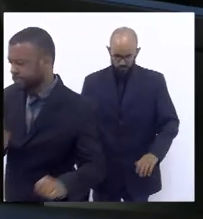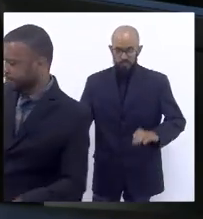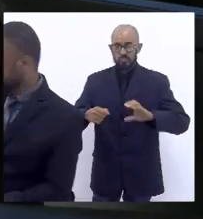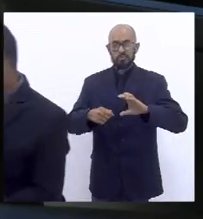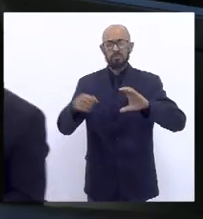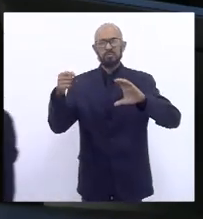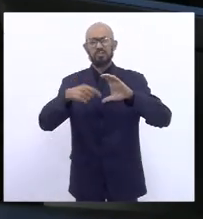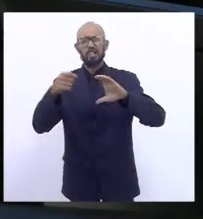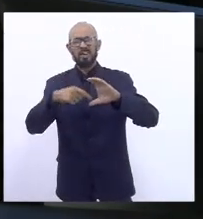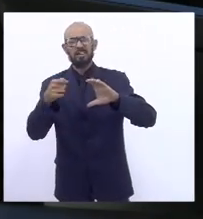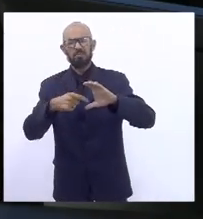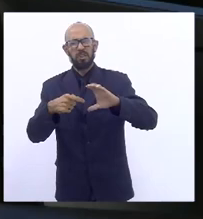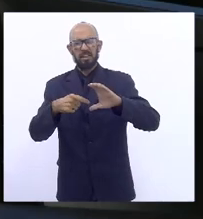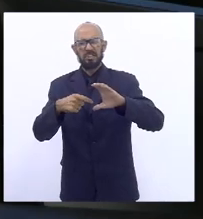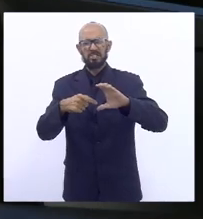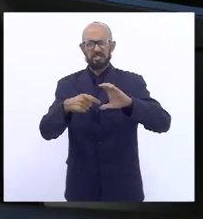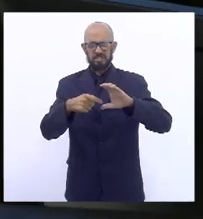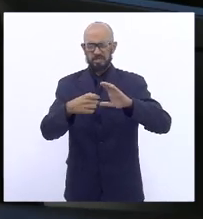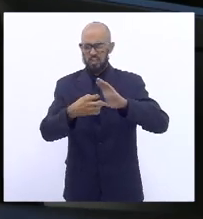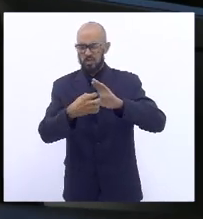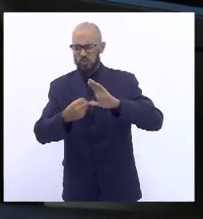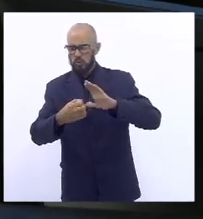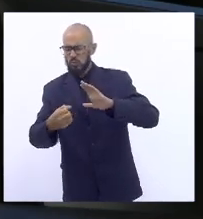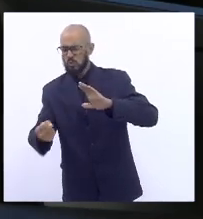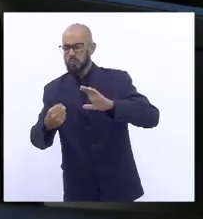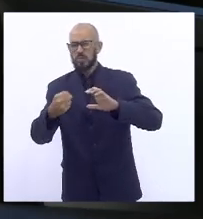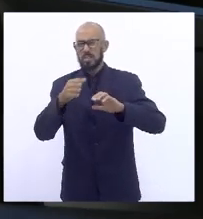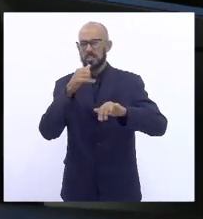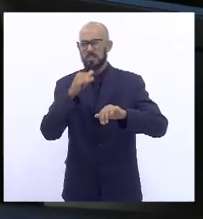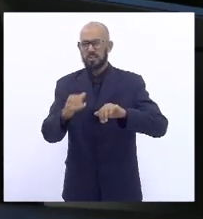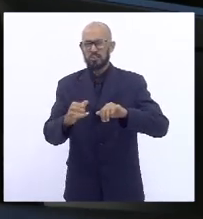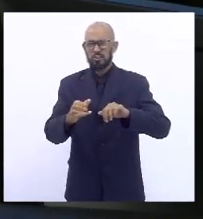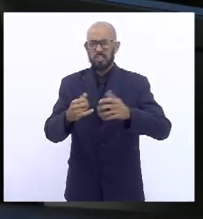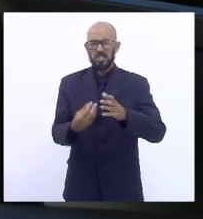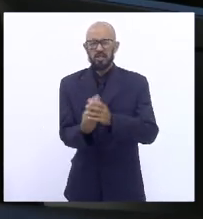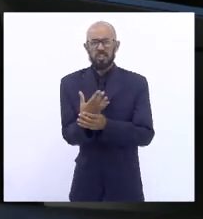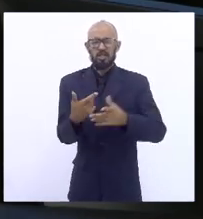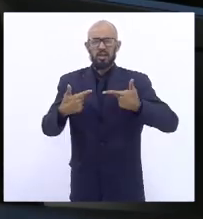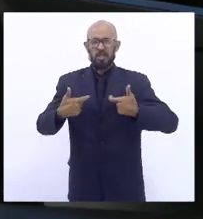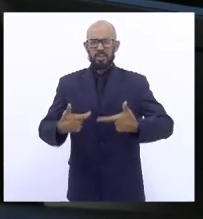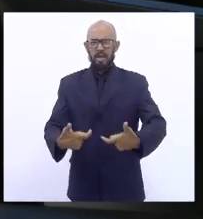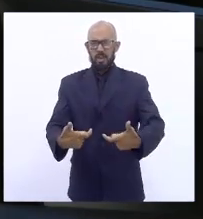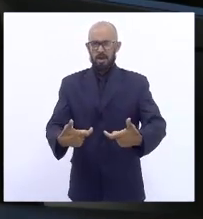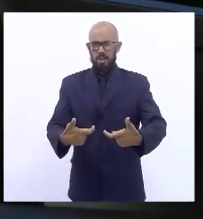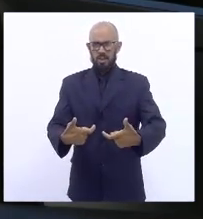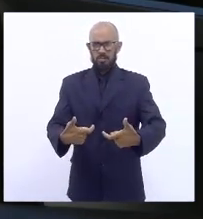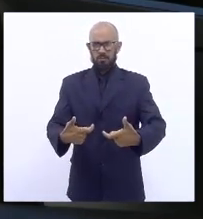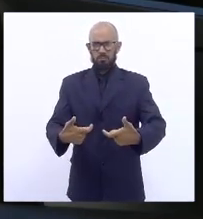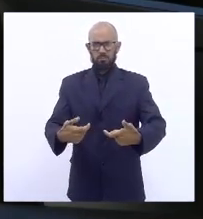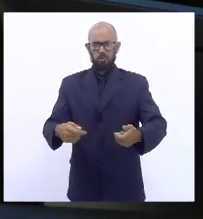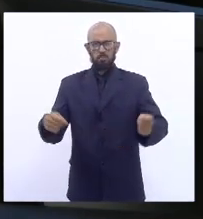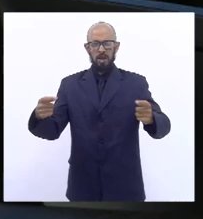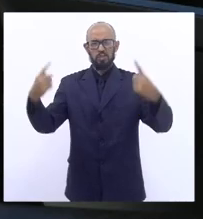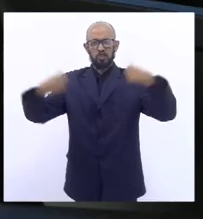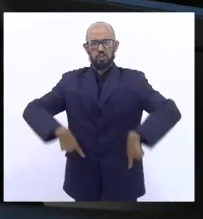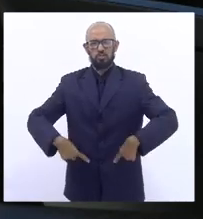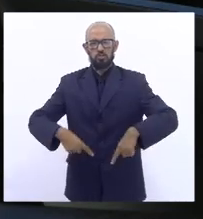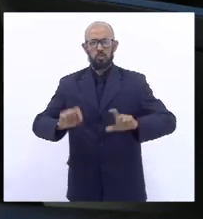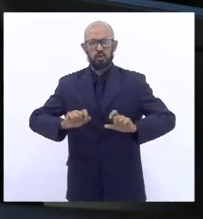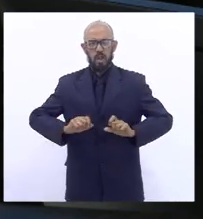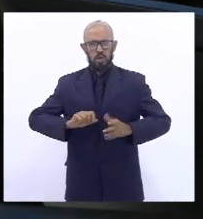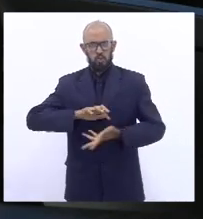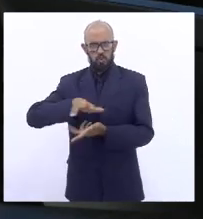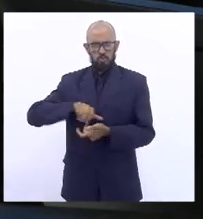predatório, parasitário, que gera guerras pela disputa do mundo.